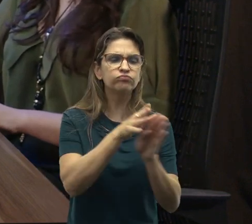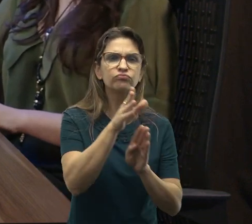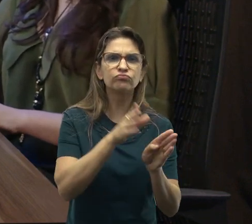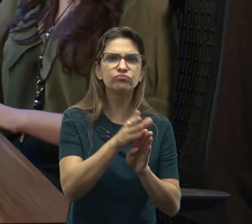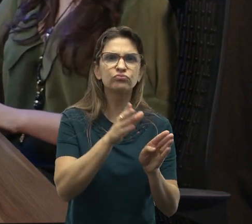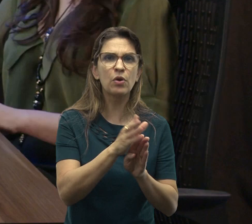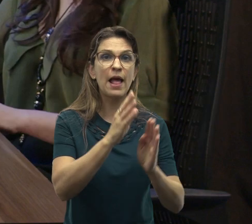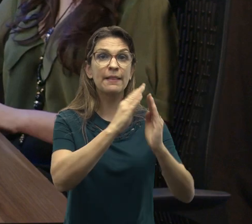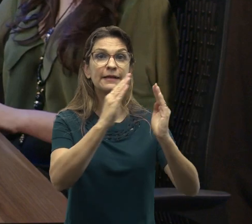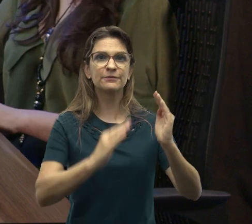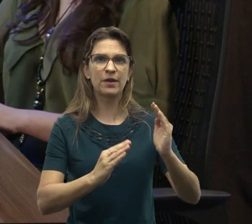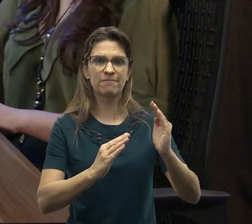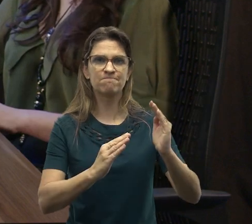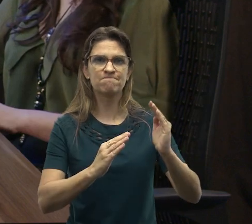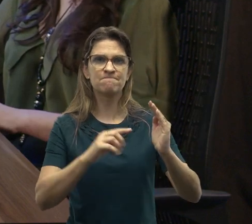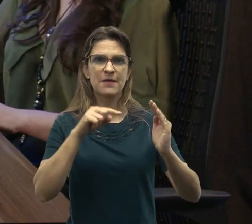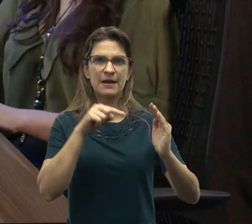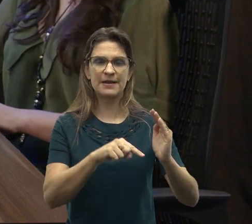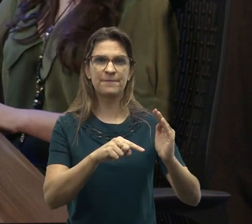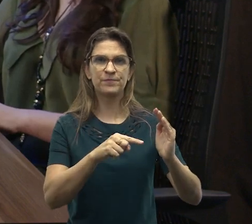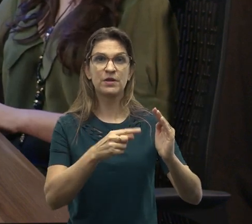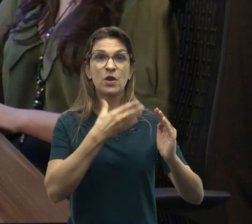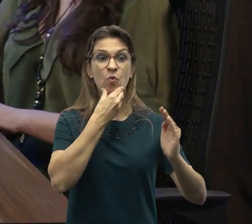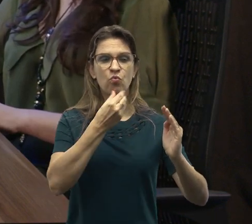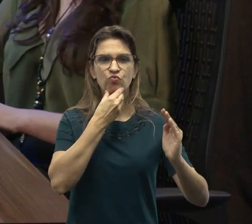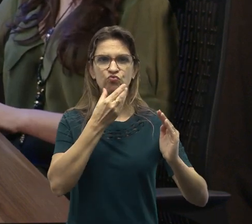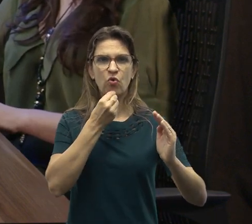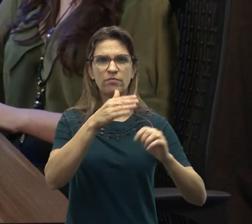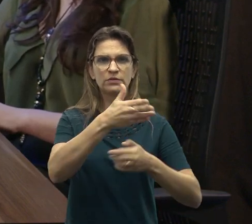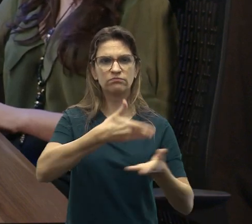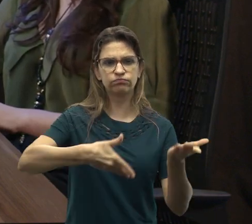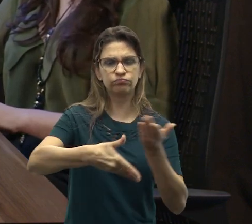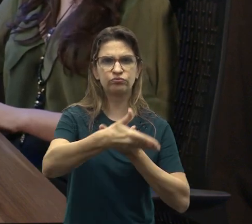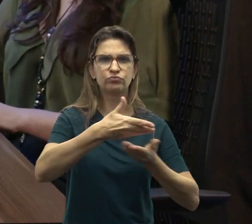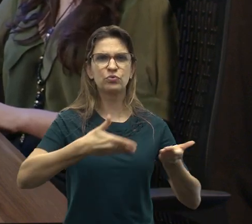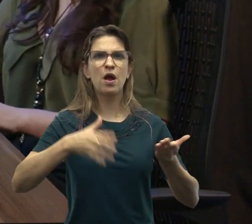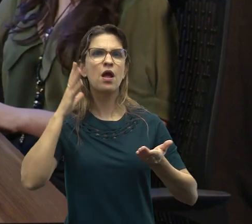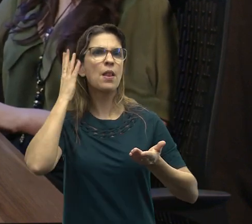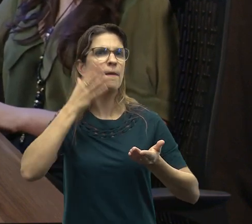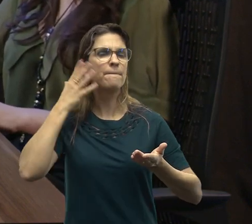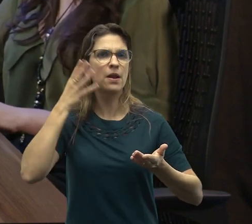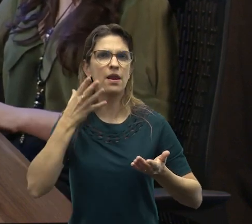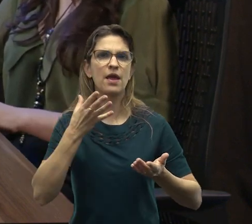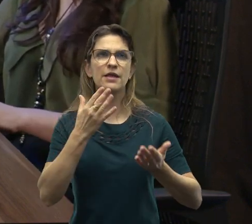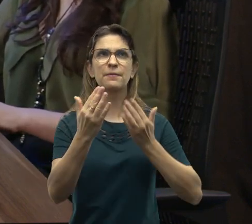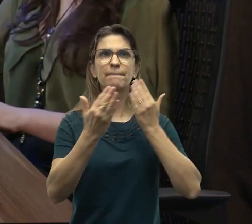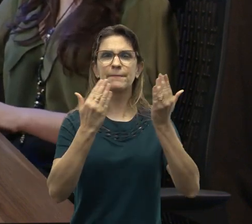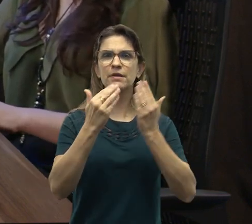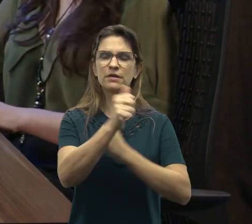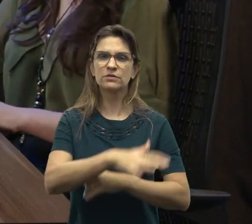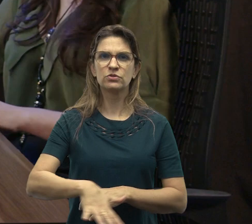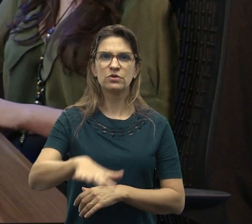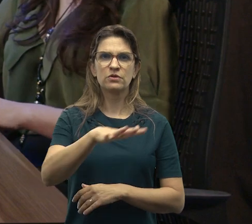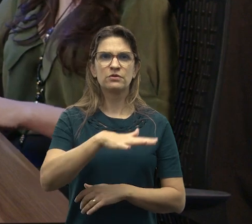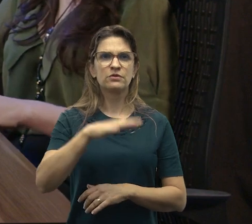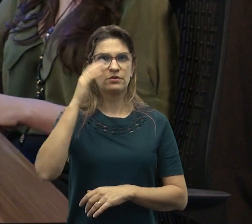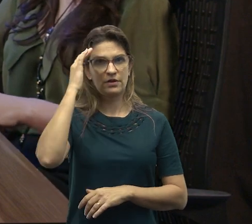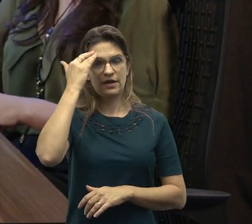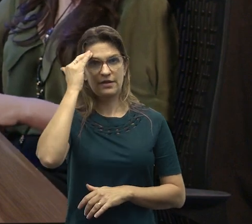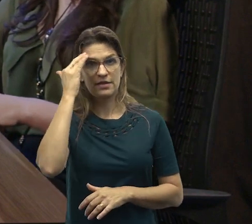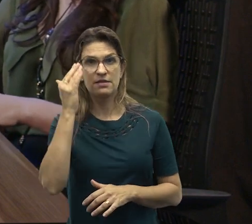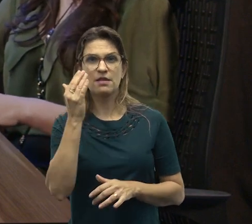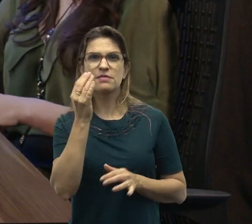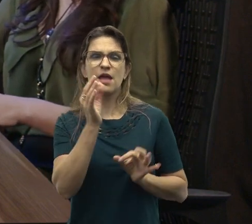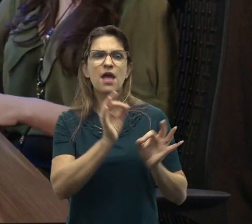participam desse ciclo de conversas com psicóloga, com assistente social, para entender esse ciclo da violência. E isso